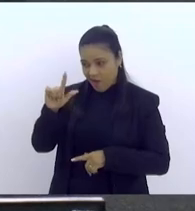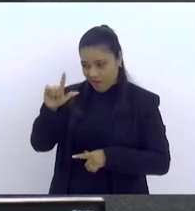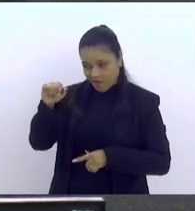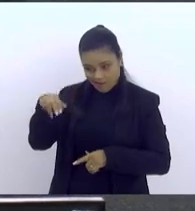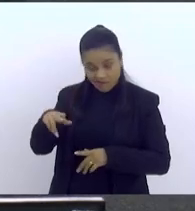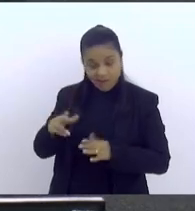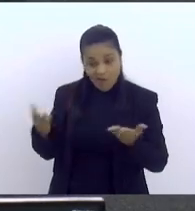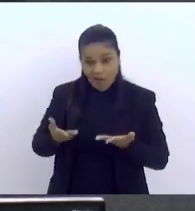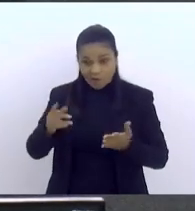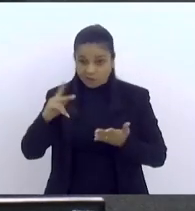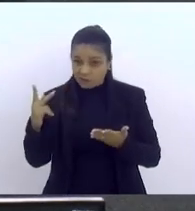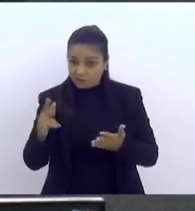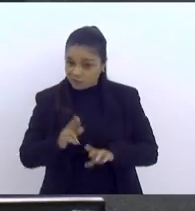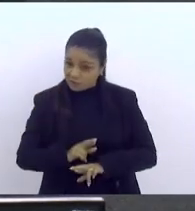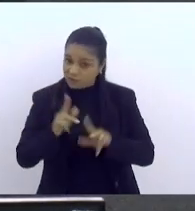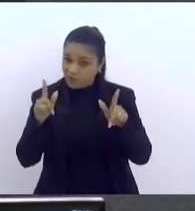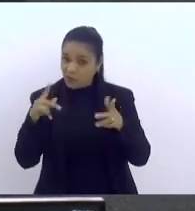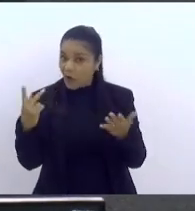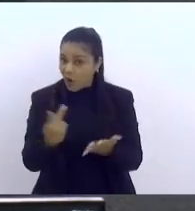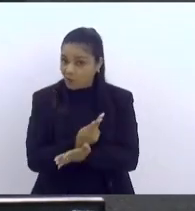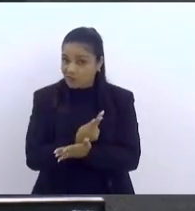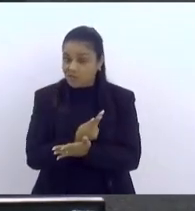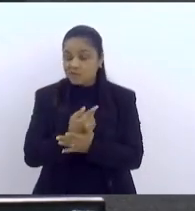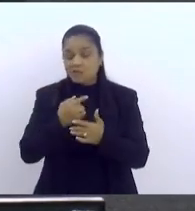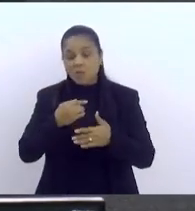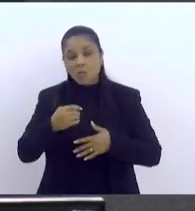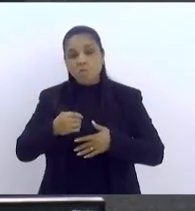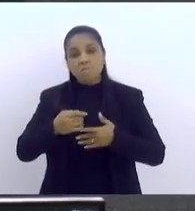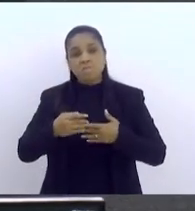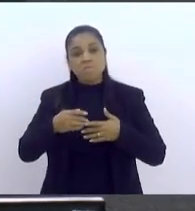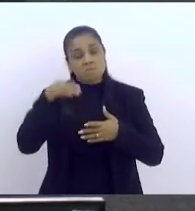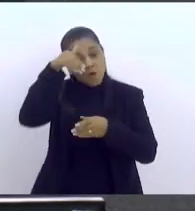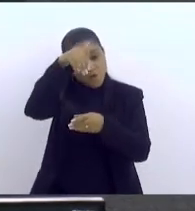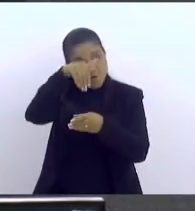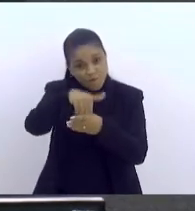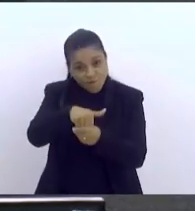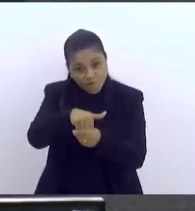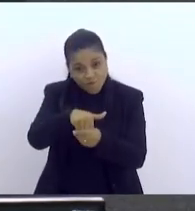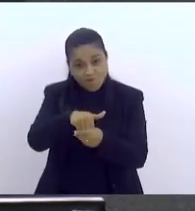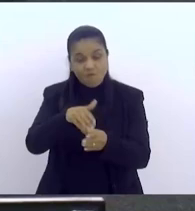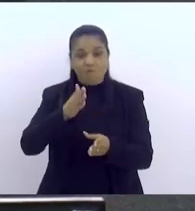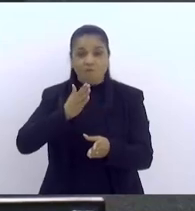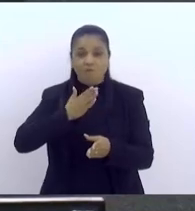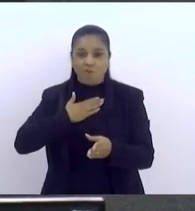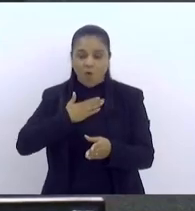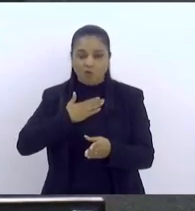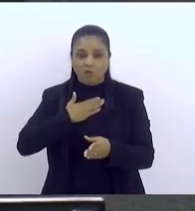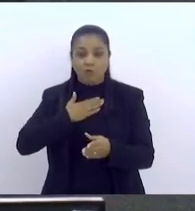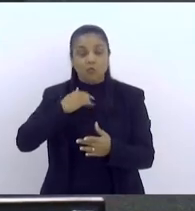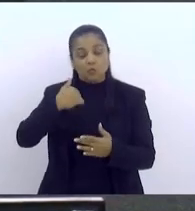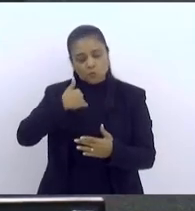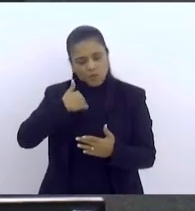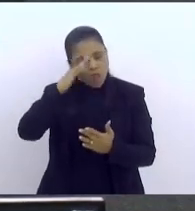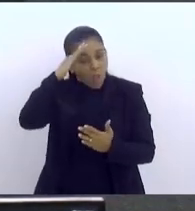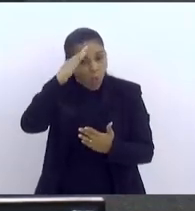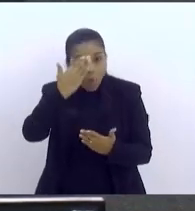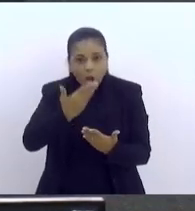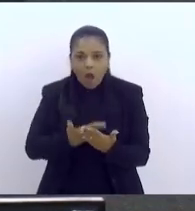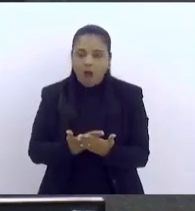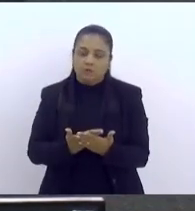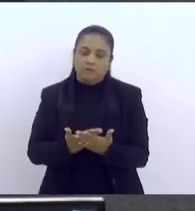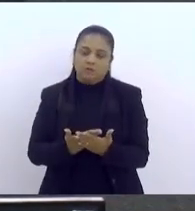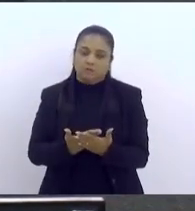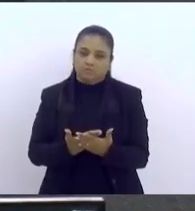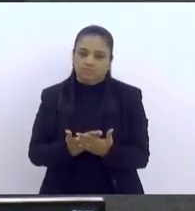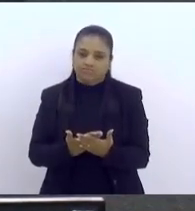acontece, eu estou manifestando meu voto a partir do que eu acredito, a